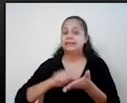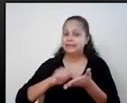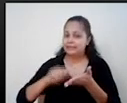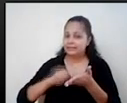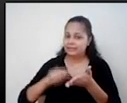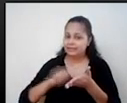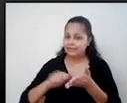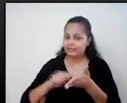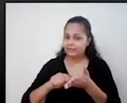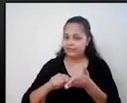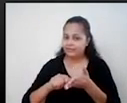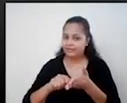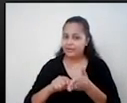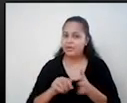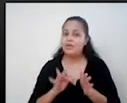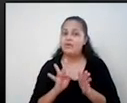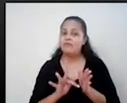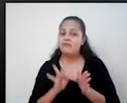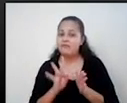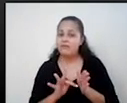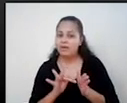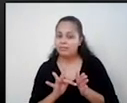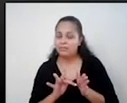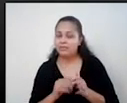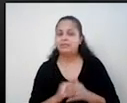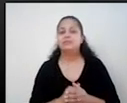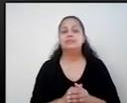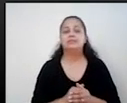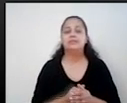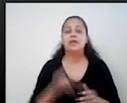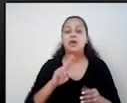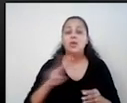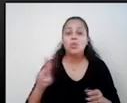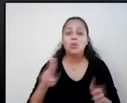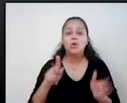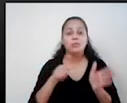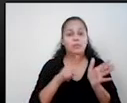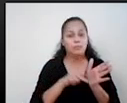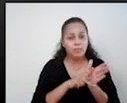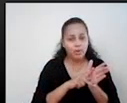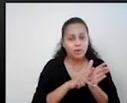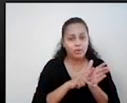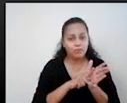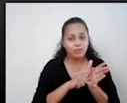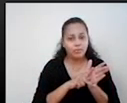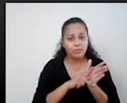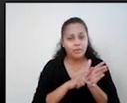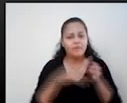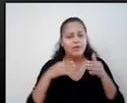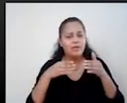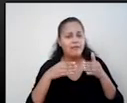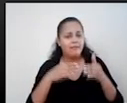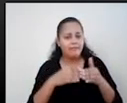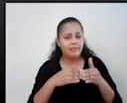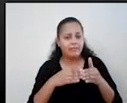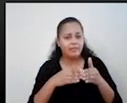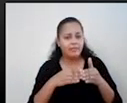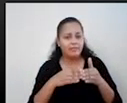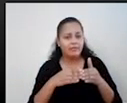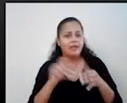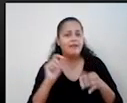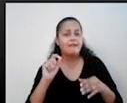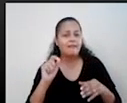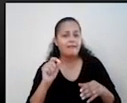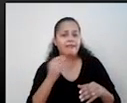e contos de fadas extraídos do folclore dinamarquês. Então, esse nome próprio, o nome dele, ele vai justamente especificar quem é esse